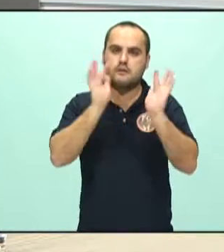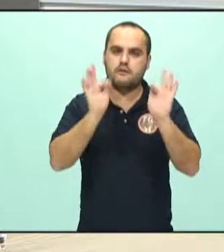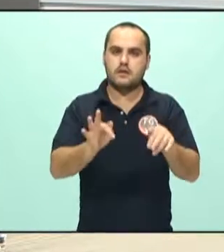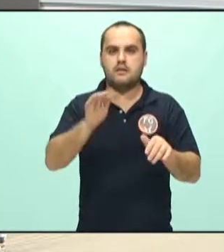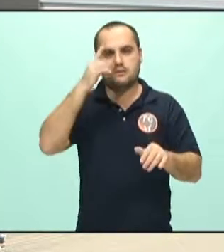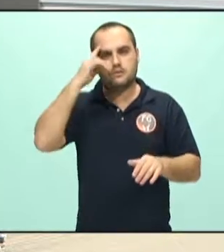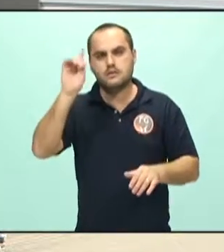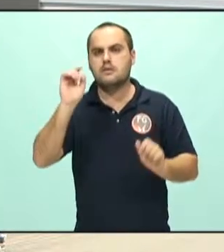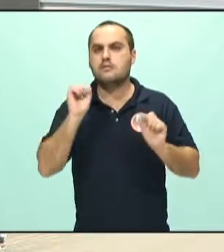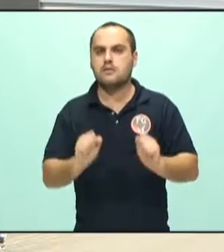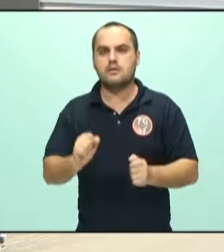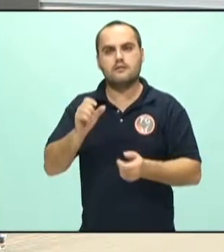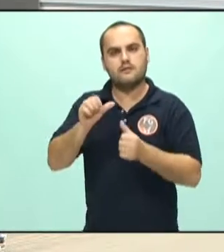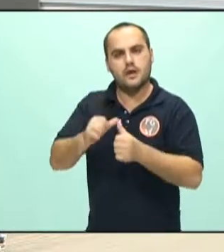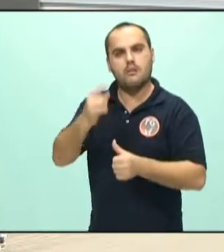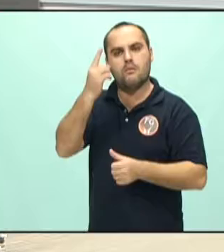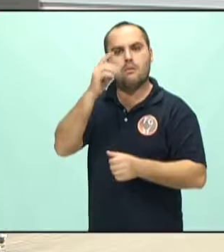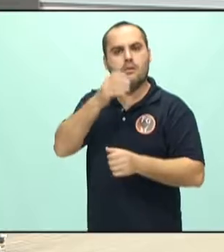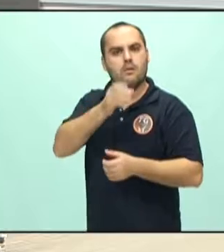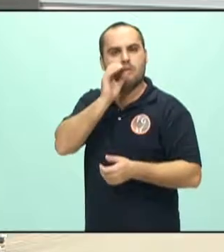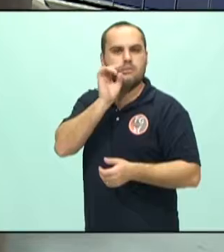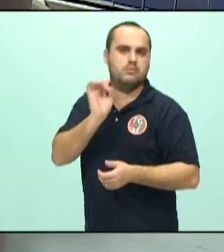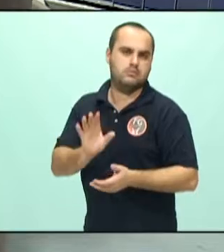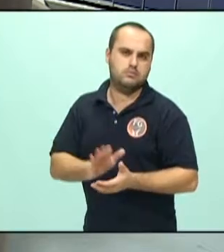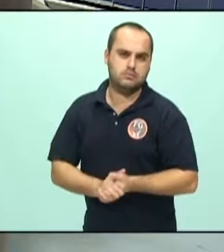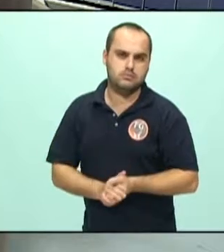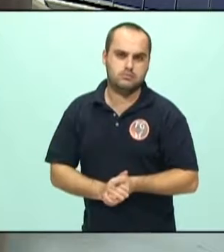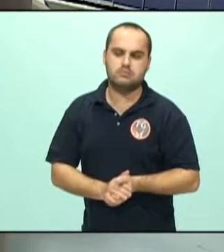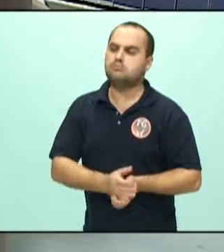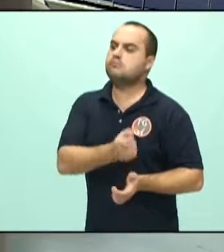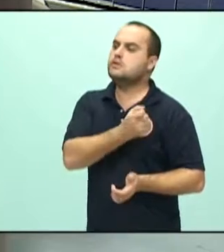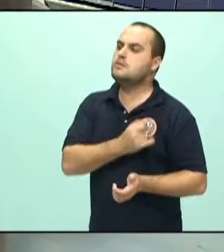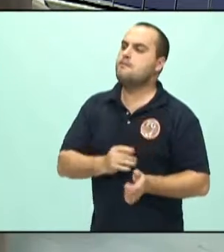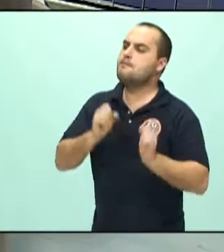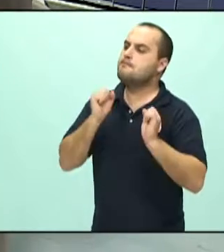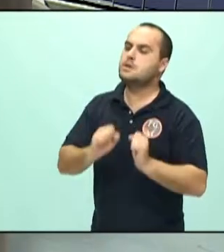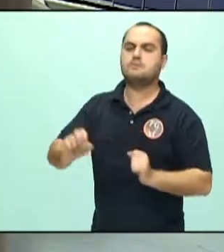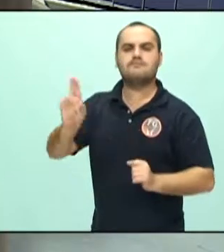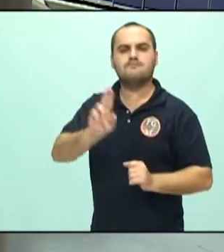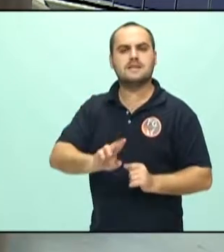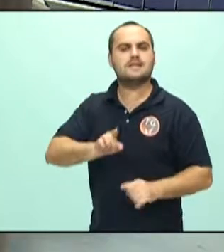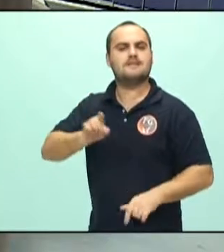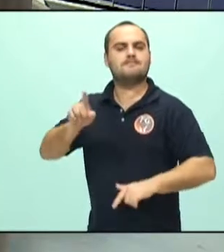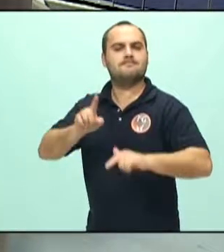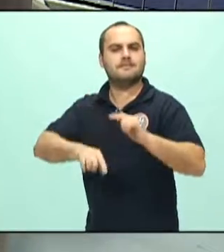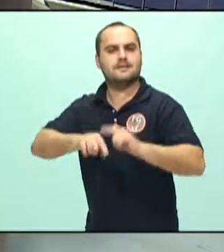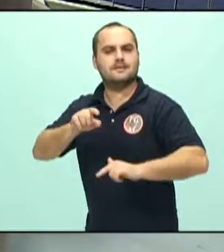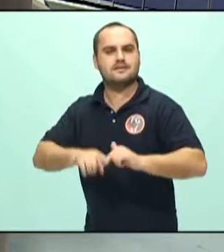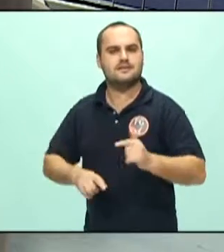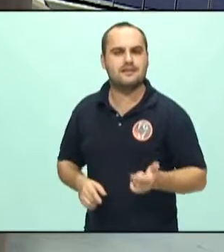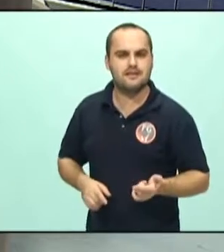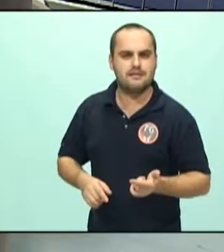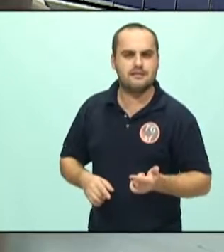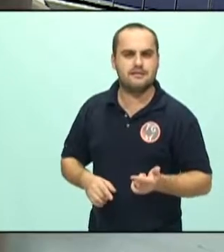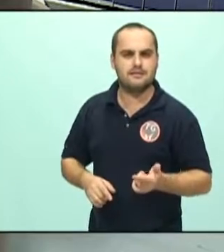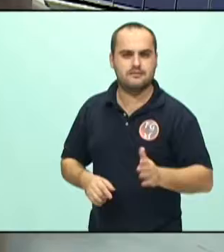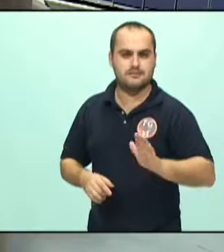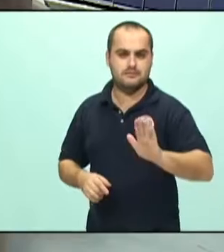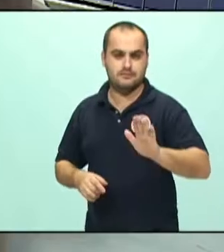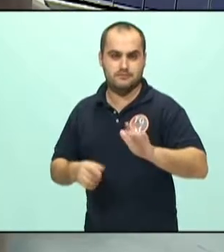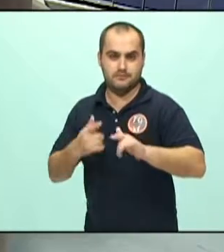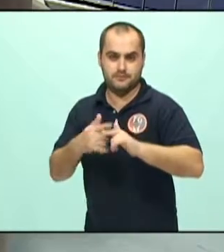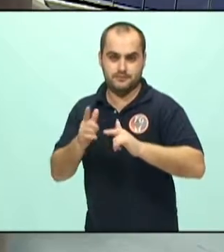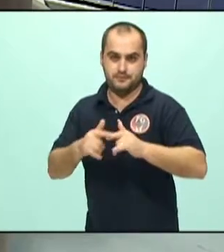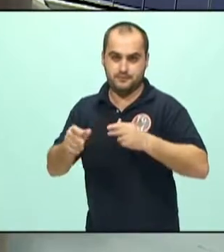de quantas vezes eu posso usar esse material é esse que é o problema do plástico é o plástico em si é que é descartável